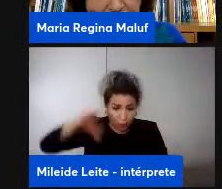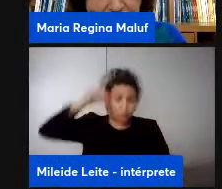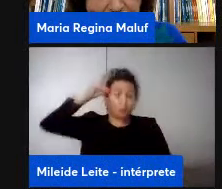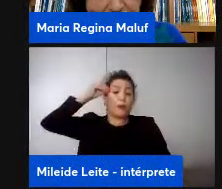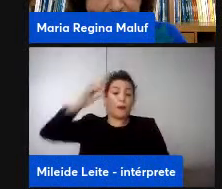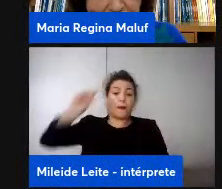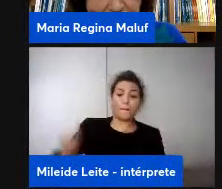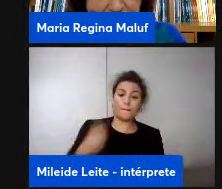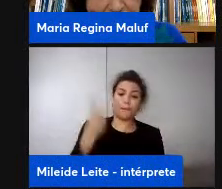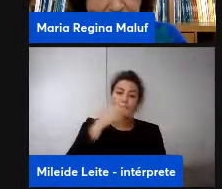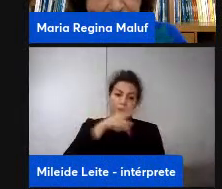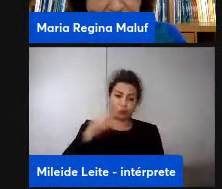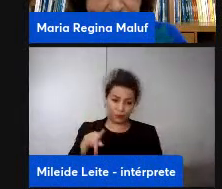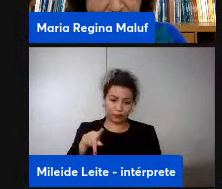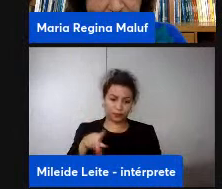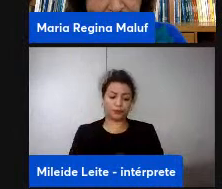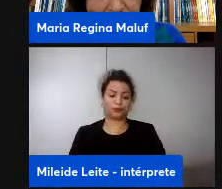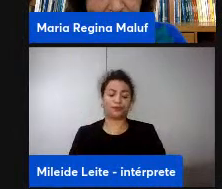professor disso.